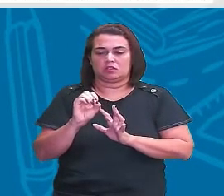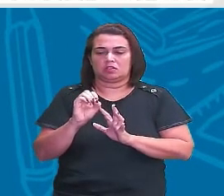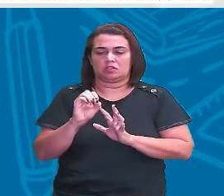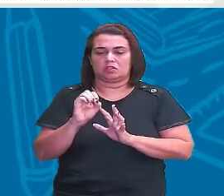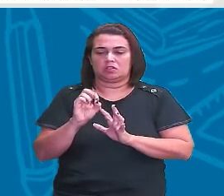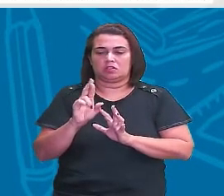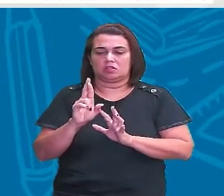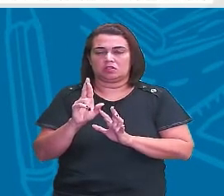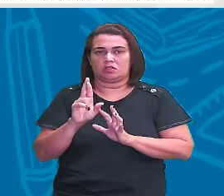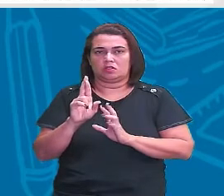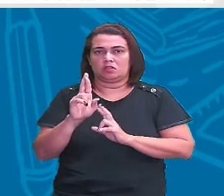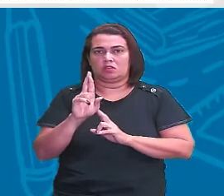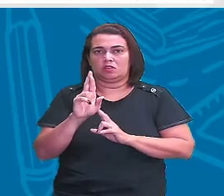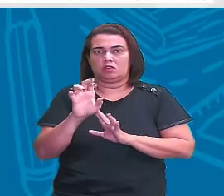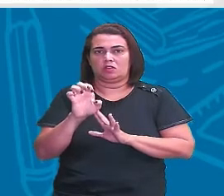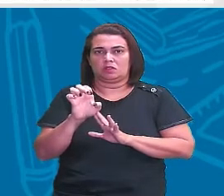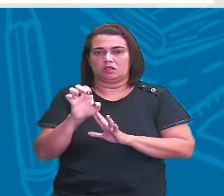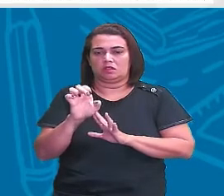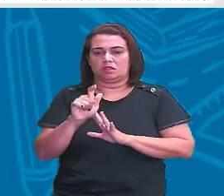classificadas como